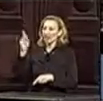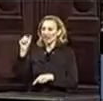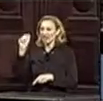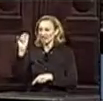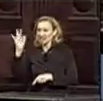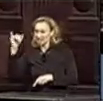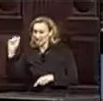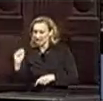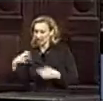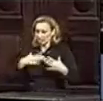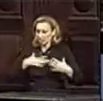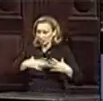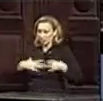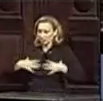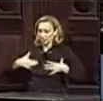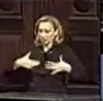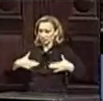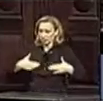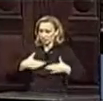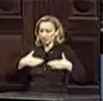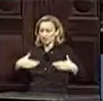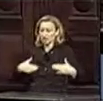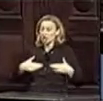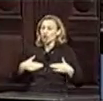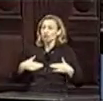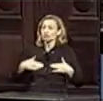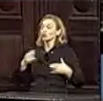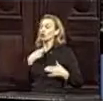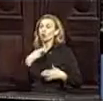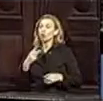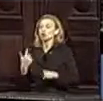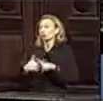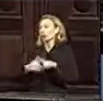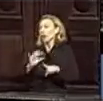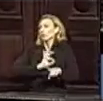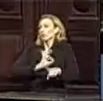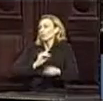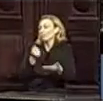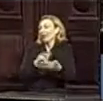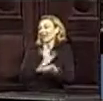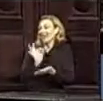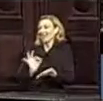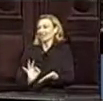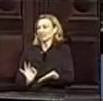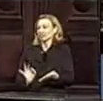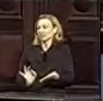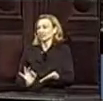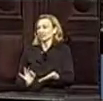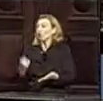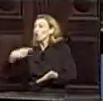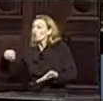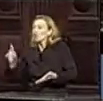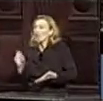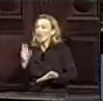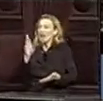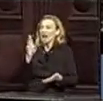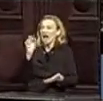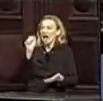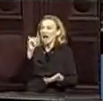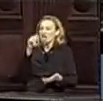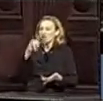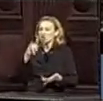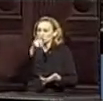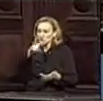Militar não vem pagando a empresa que fazia a mamografia. Foi no raio-x, também não funcionava. Então, mesmo